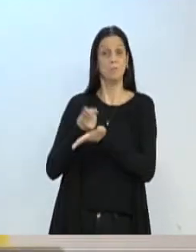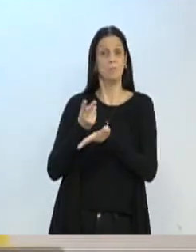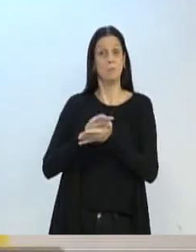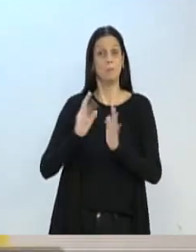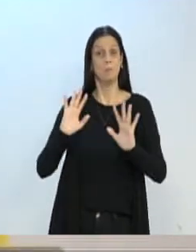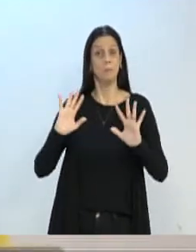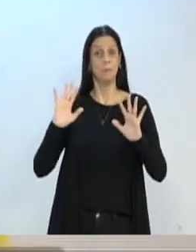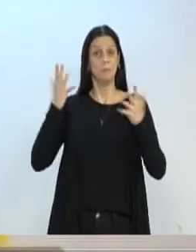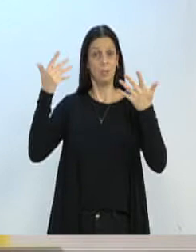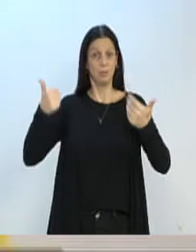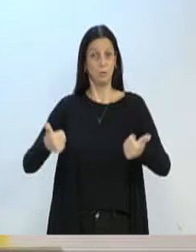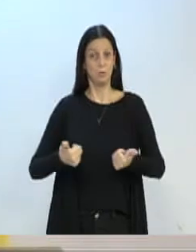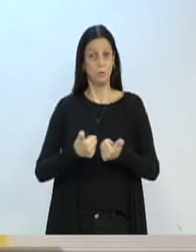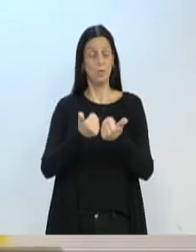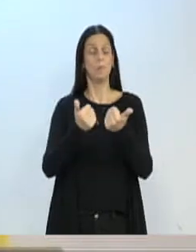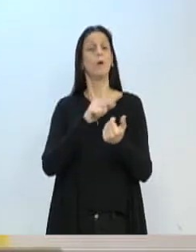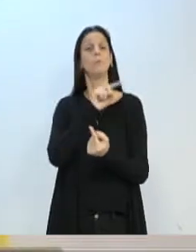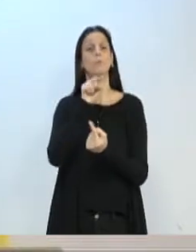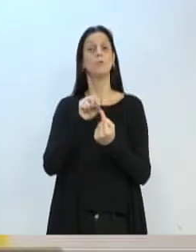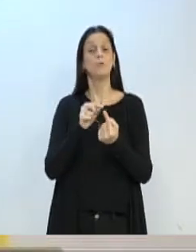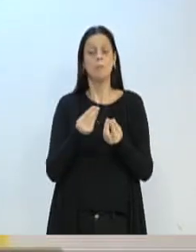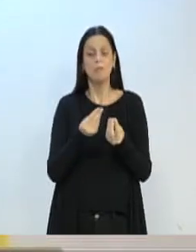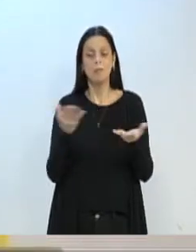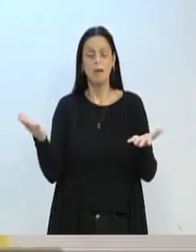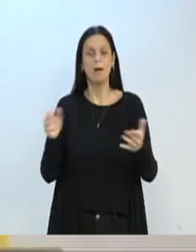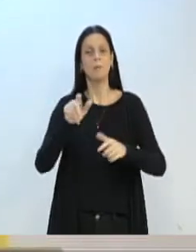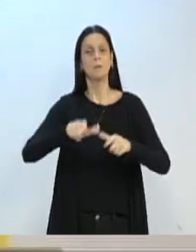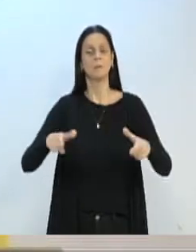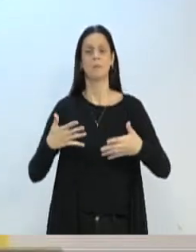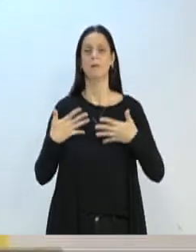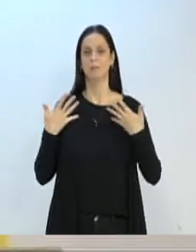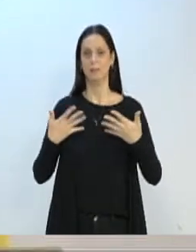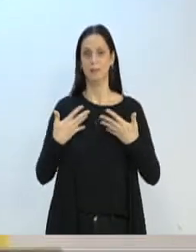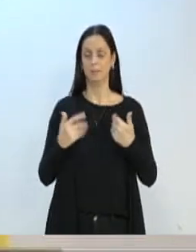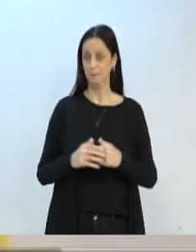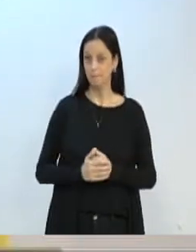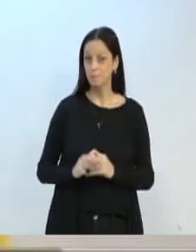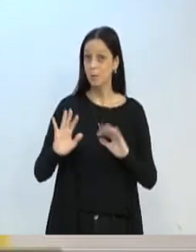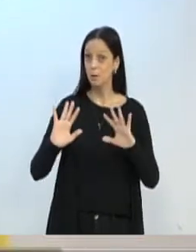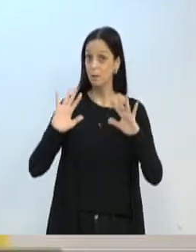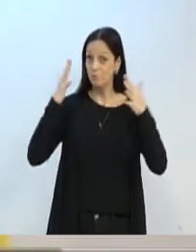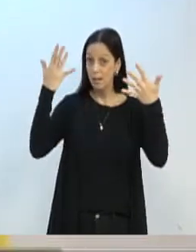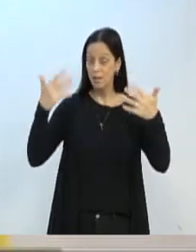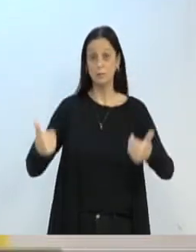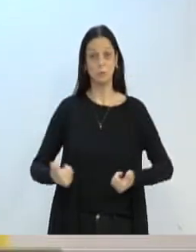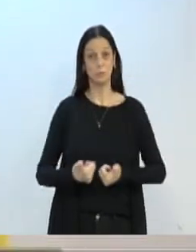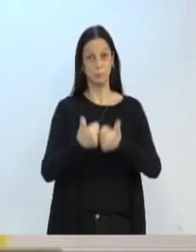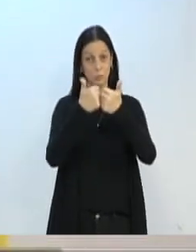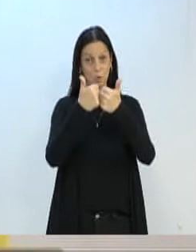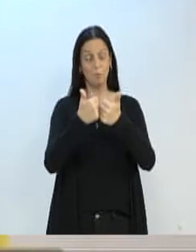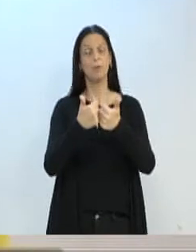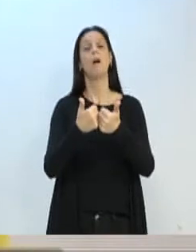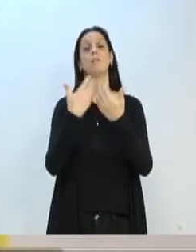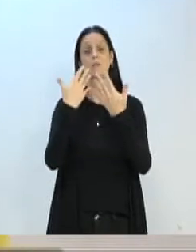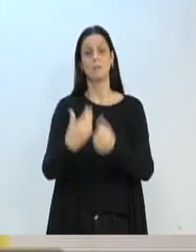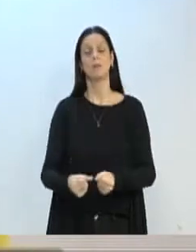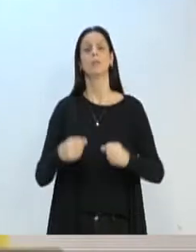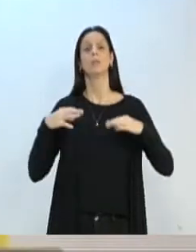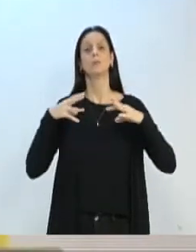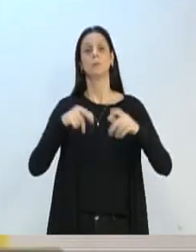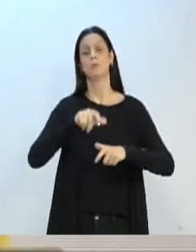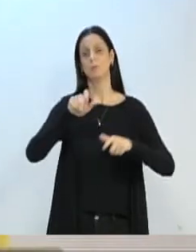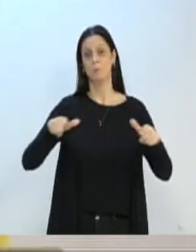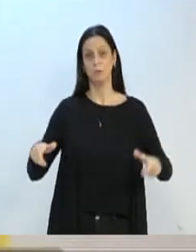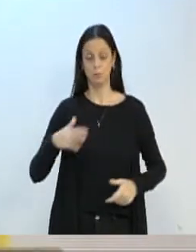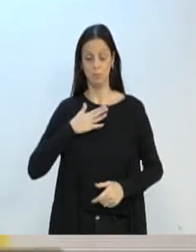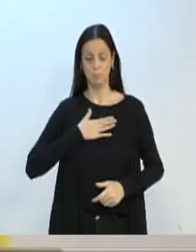as pessoas e o Bruno não esse é a cidade e a festa sempre vai estar de braços abertos eu me coloca à disposição meu